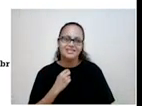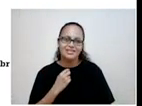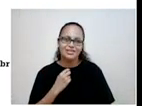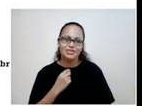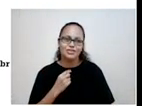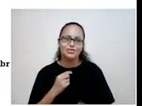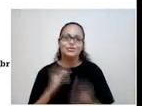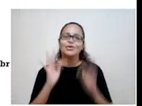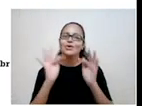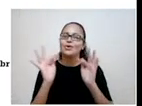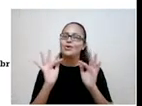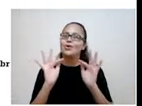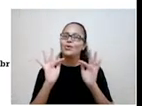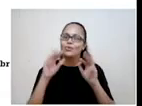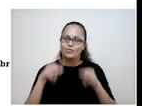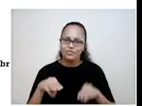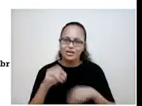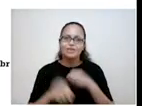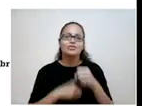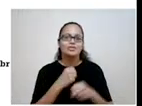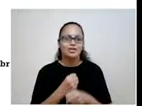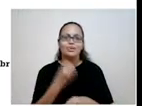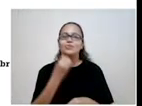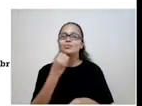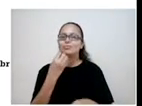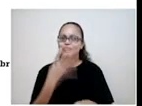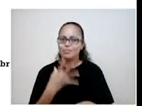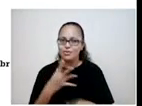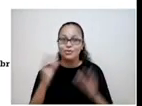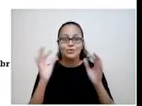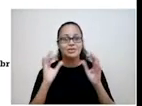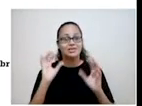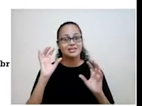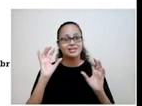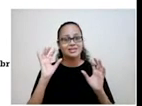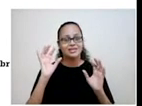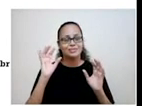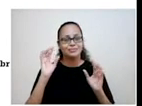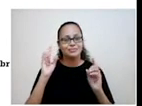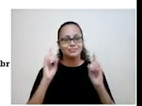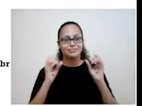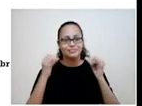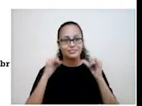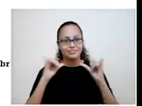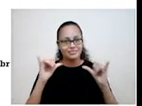excelente final de ano, boas festas e que 2021